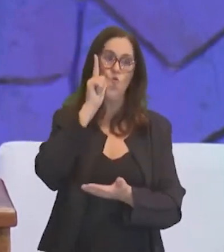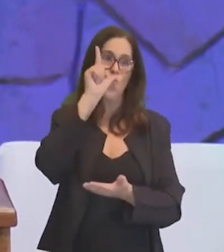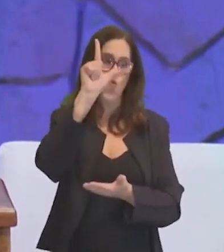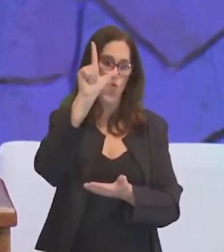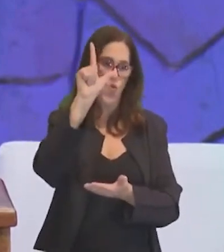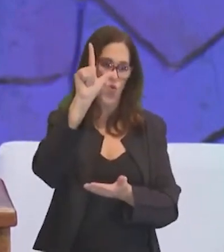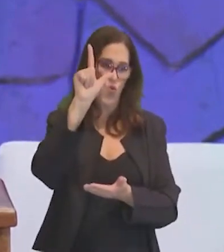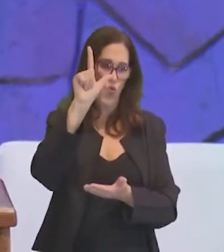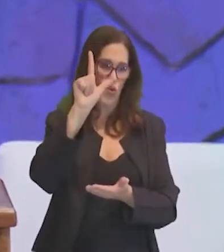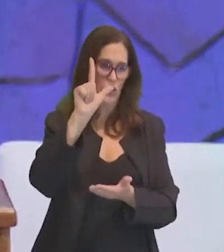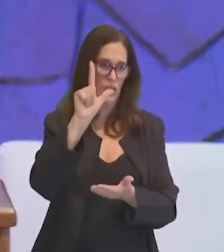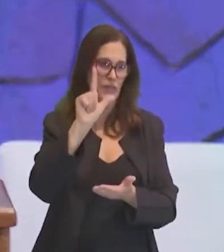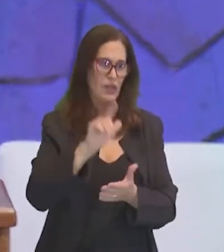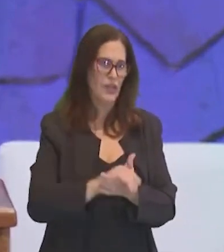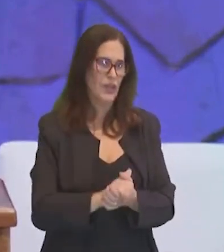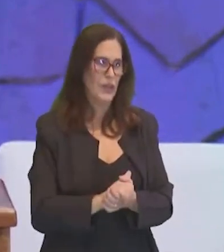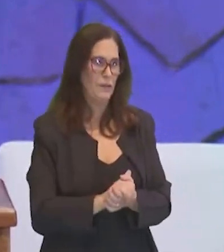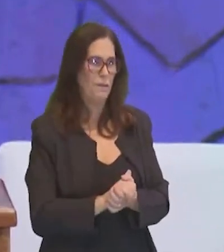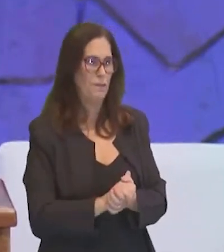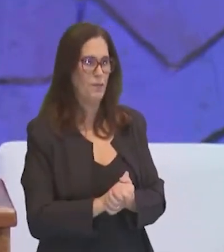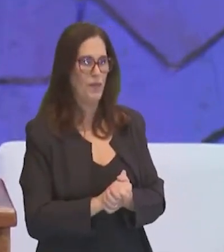vêm depois de nós?